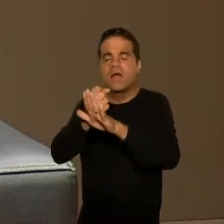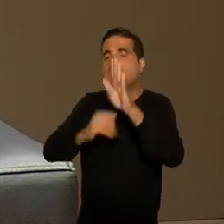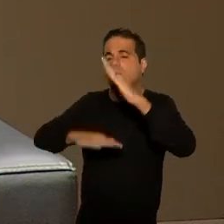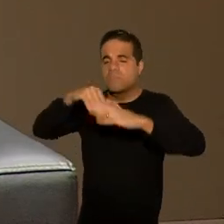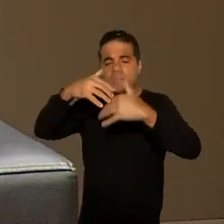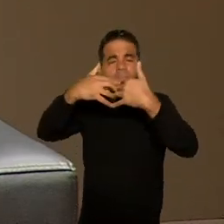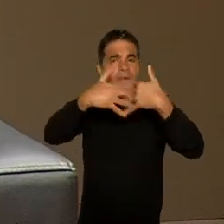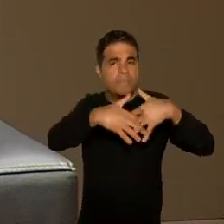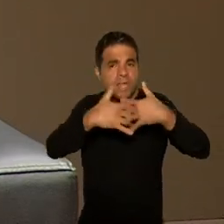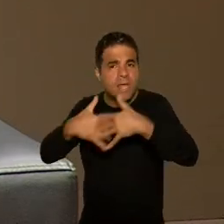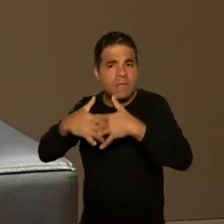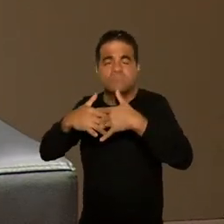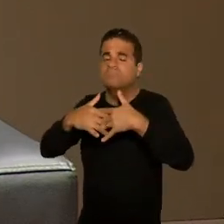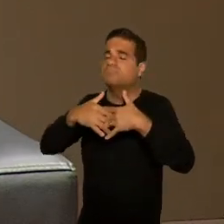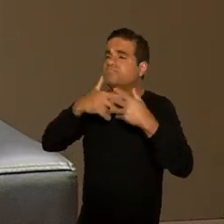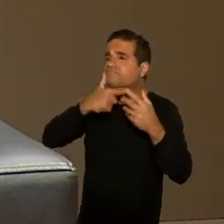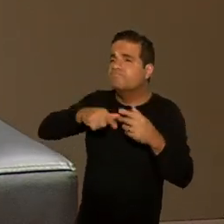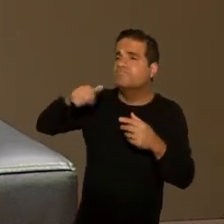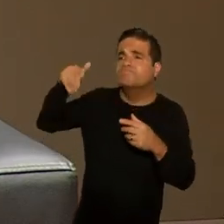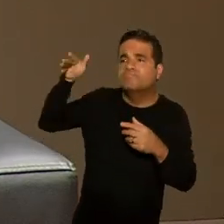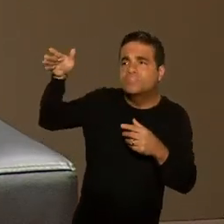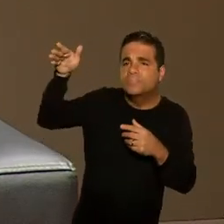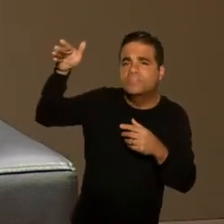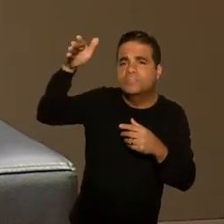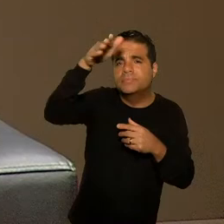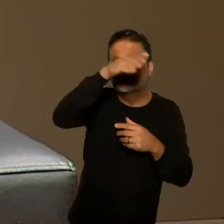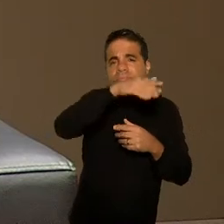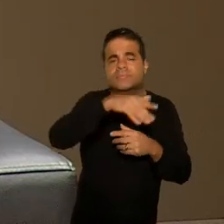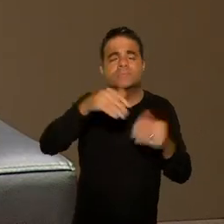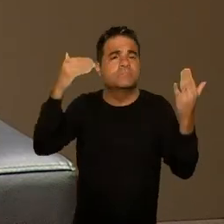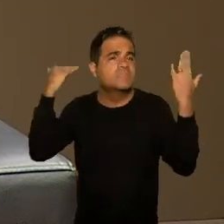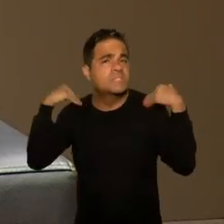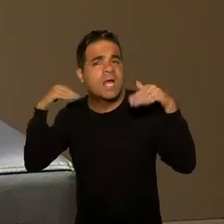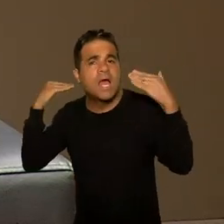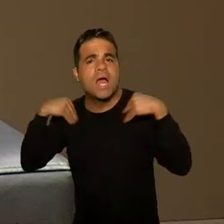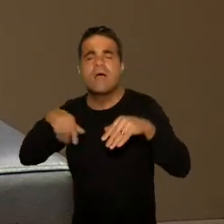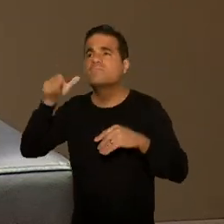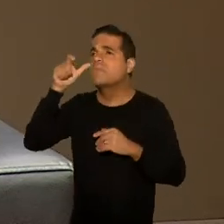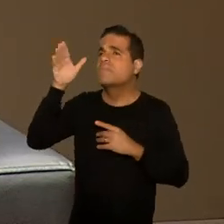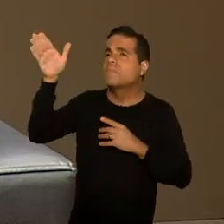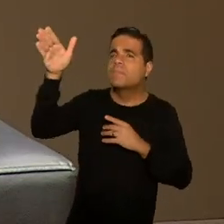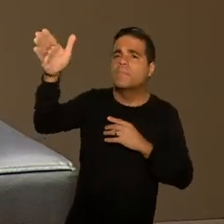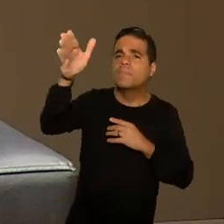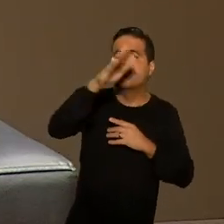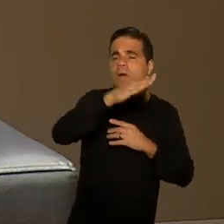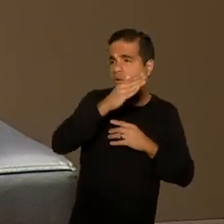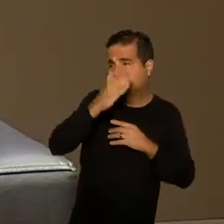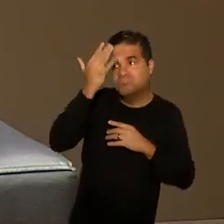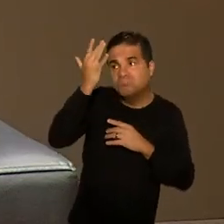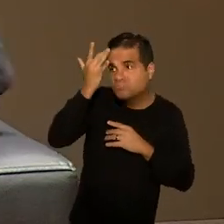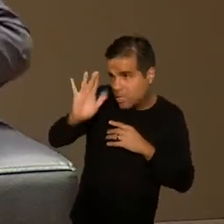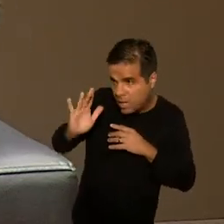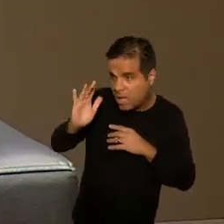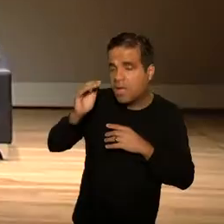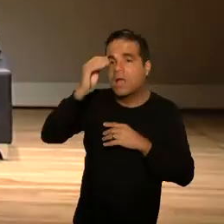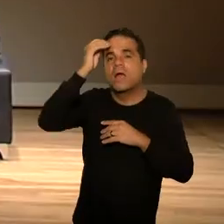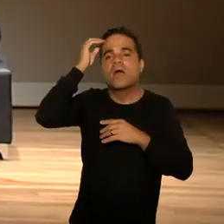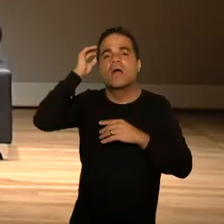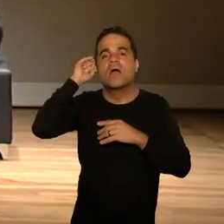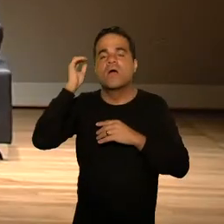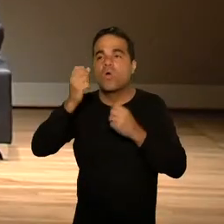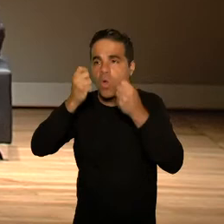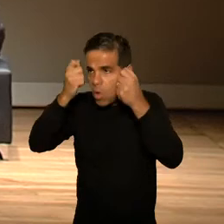equipamento você vai fazer um passeio guiado uma visita guiada por aquela instituição não sei se você quer comentar alguma coisa